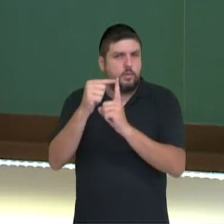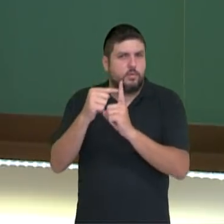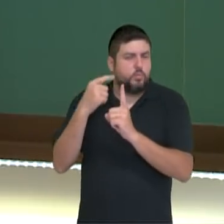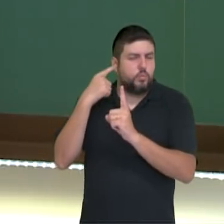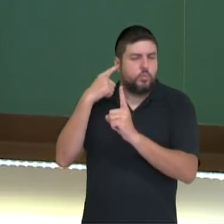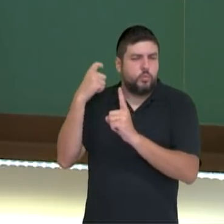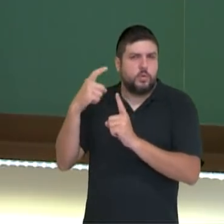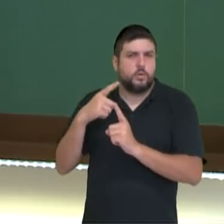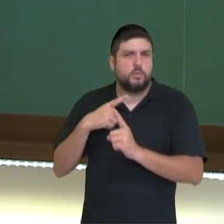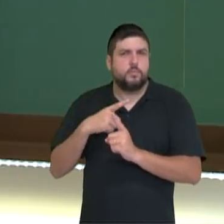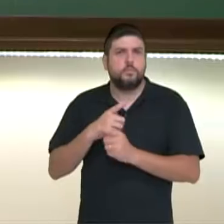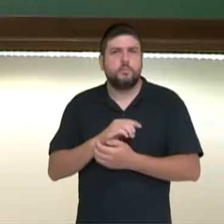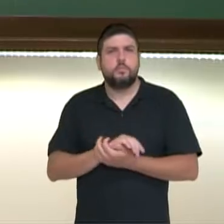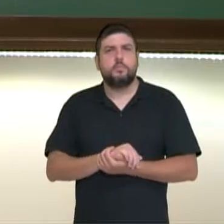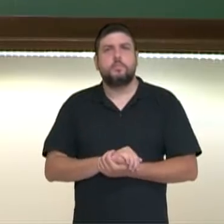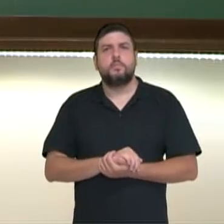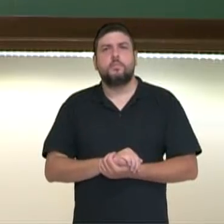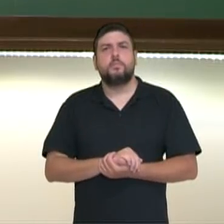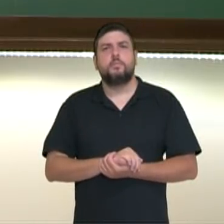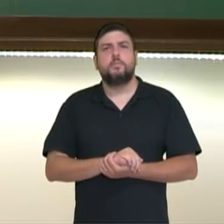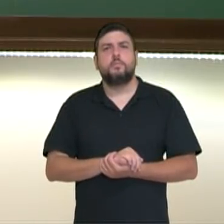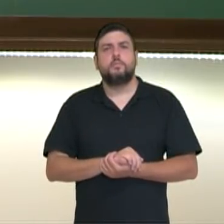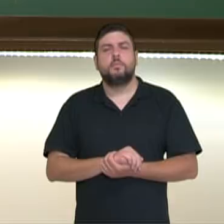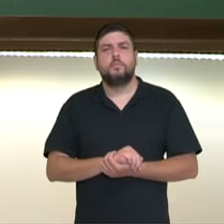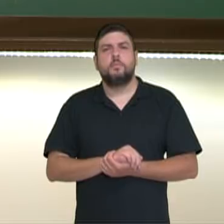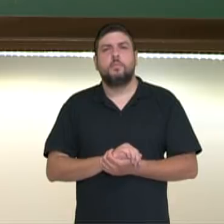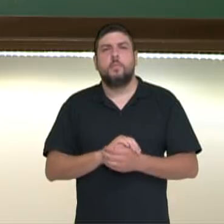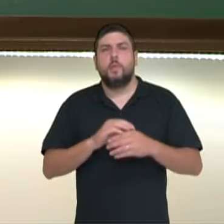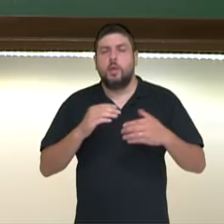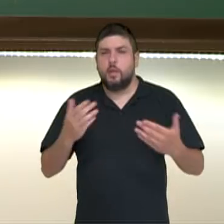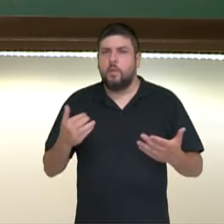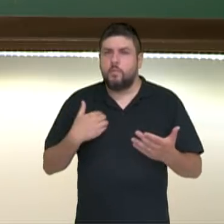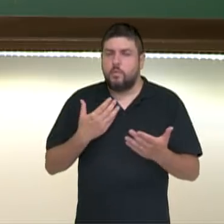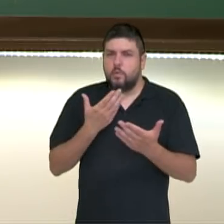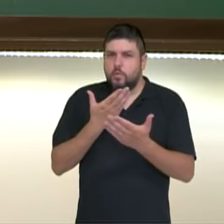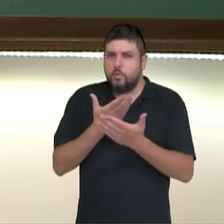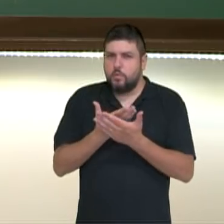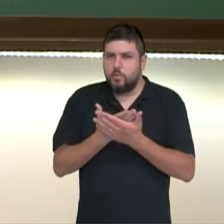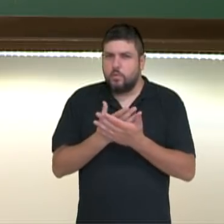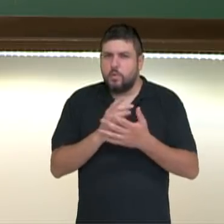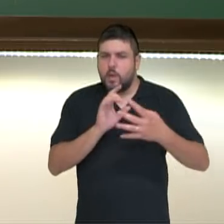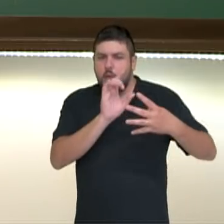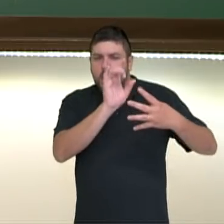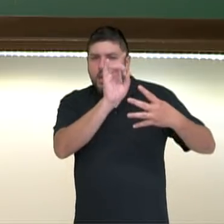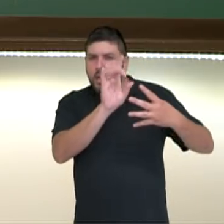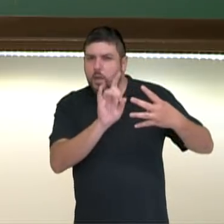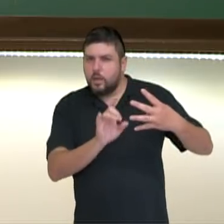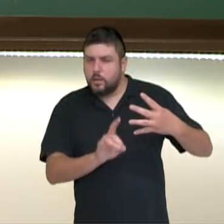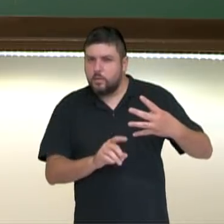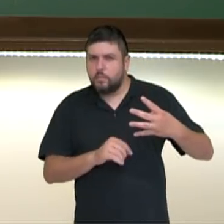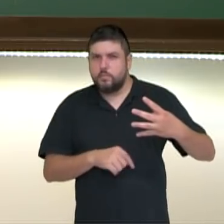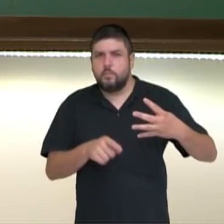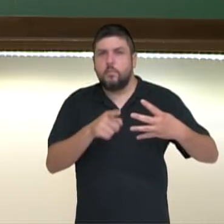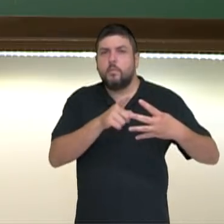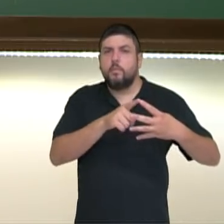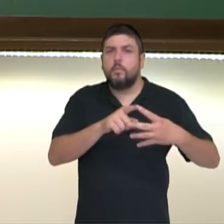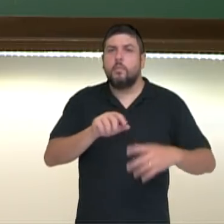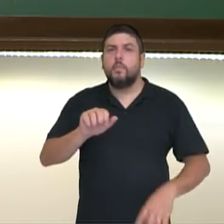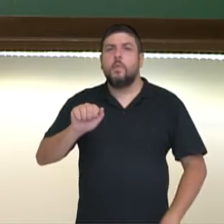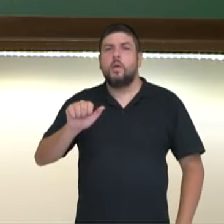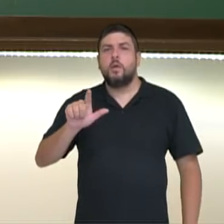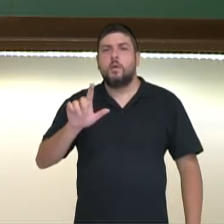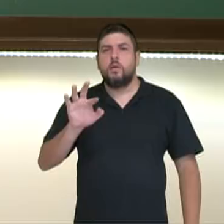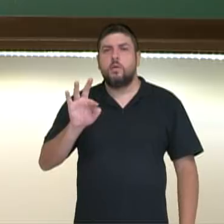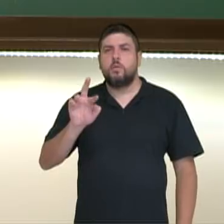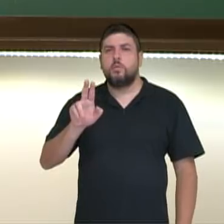beleza? Bom, então vamos estudar cada um deles. Vamos começar com a altura.